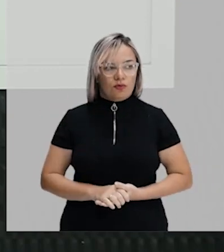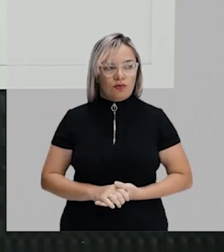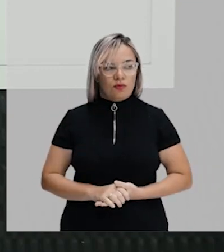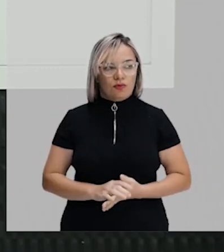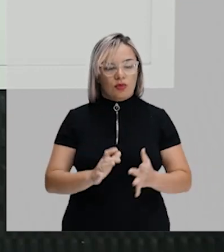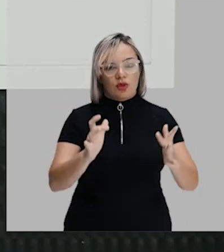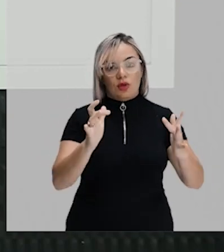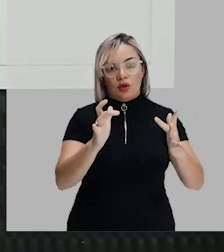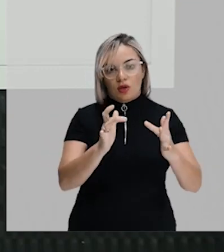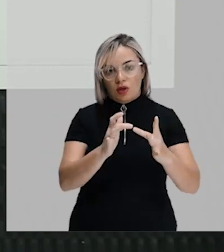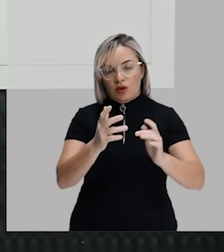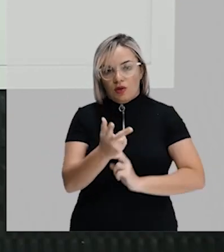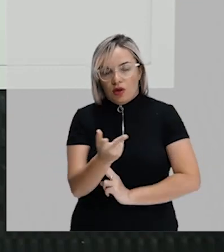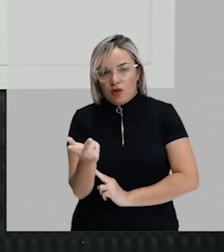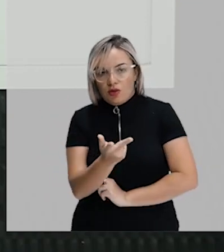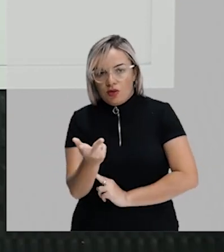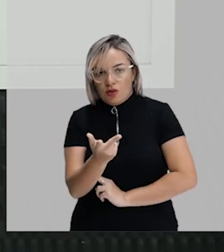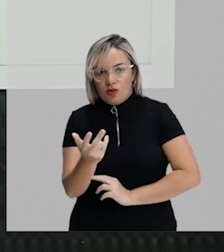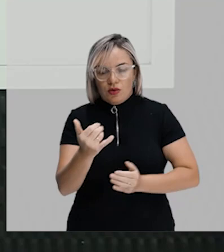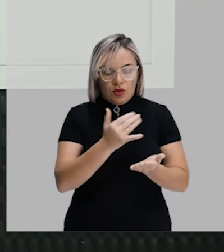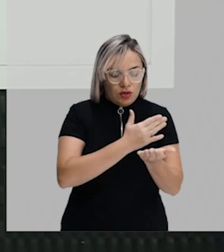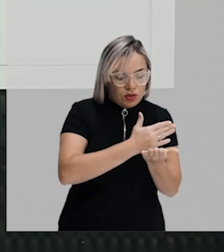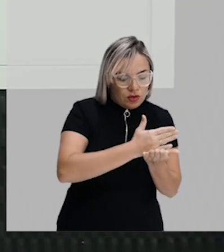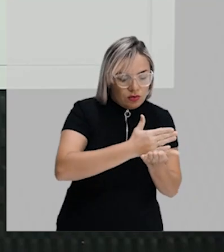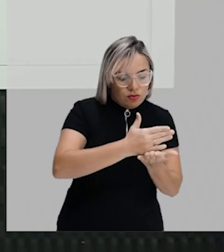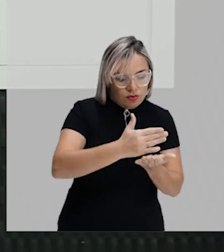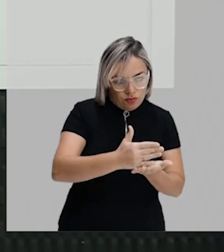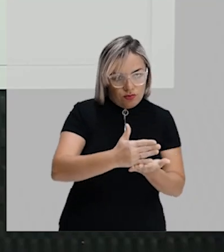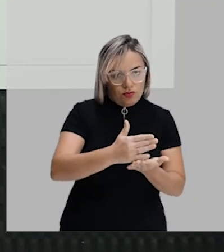uma velocidade inicial, né, por enquanto.